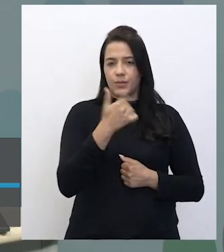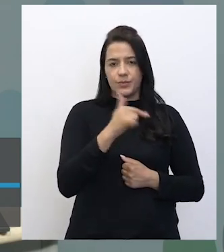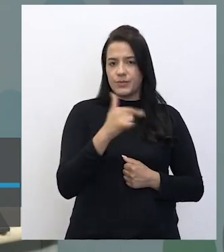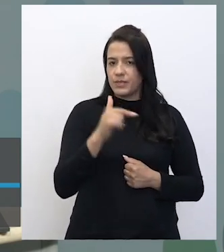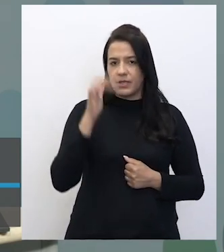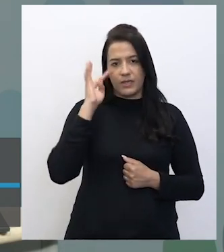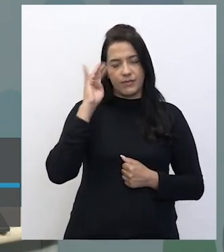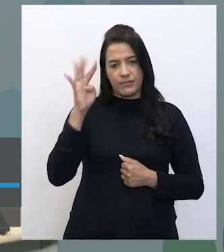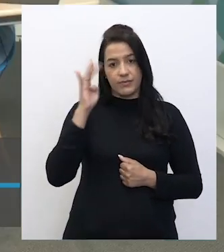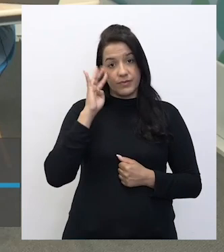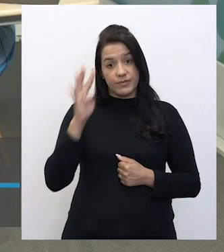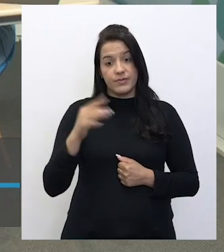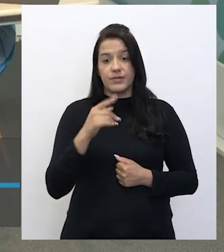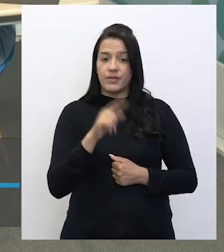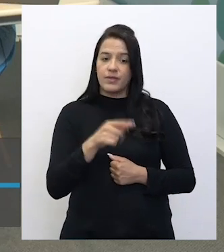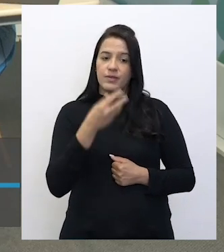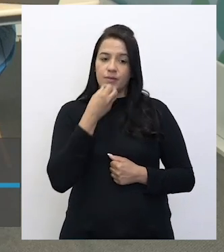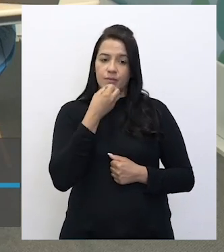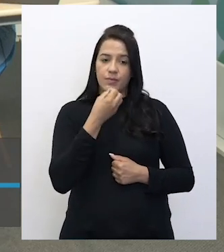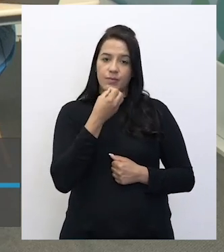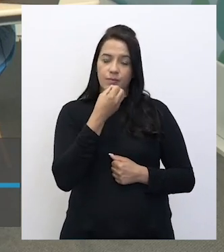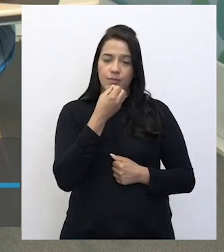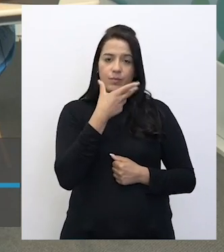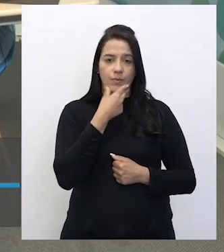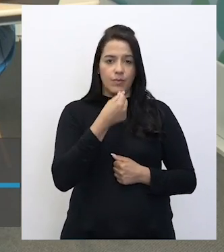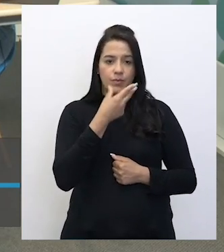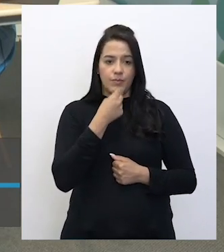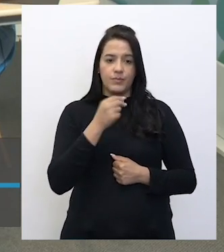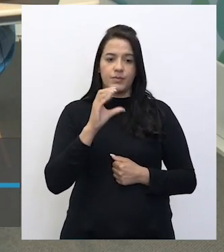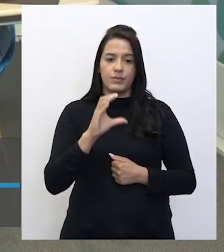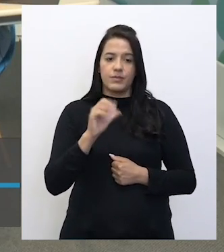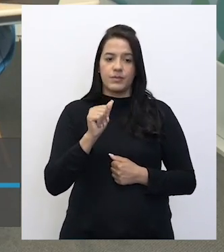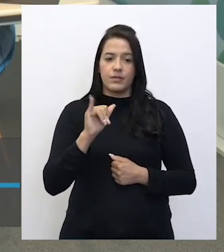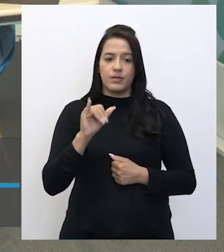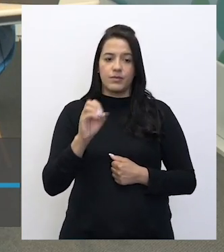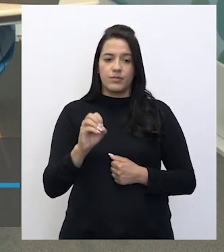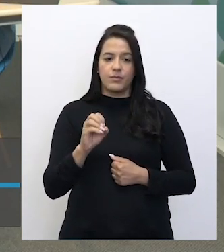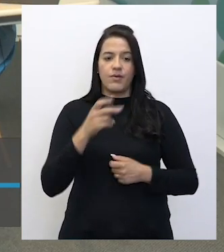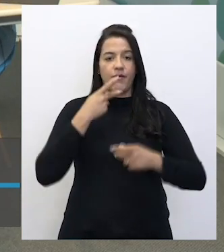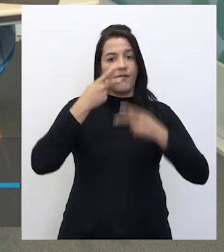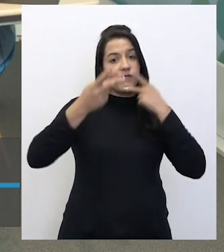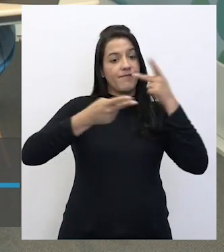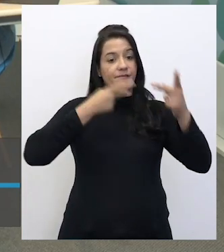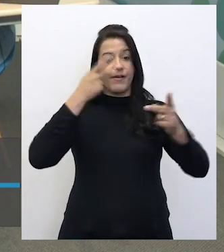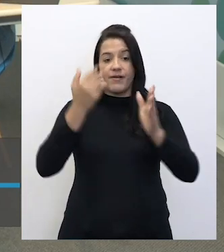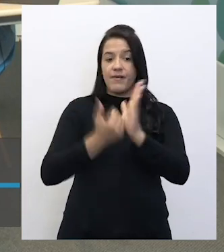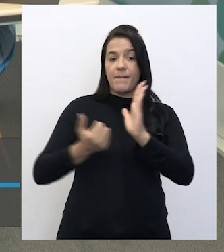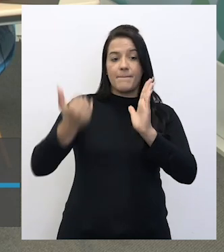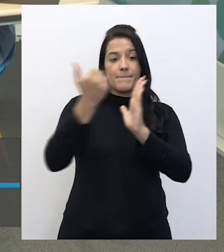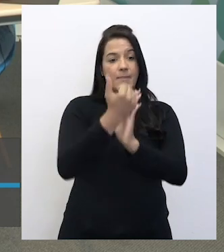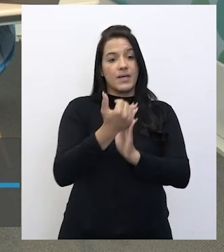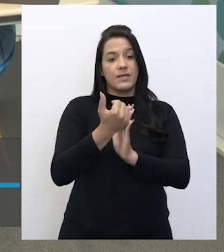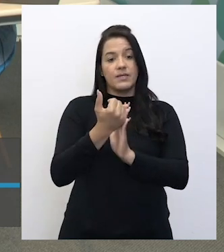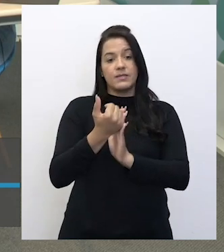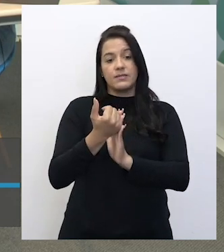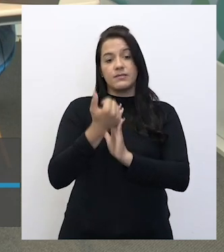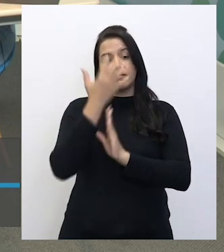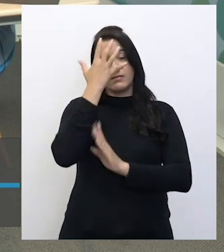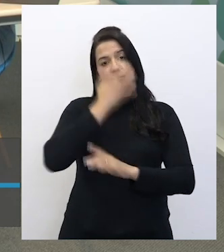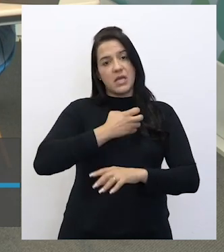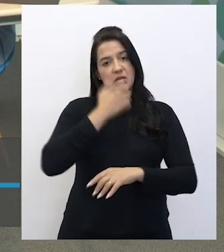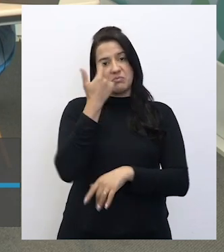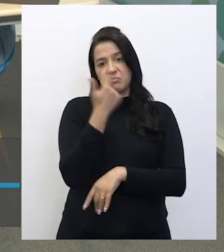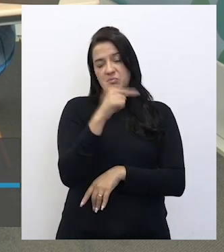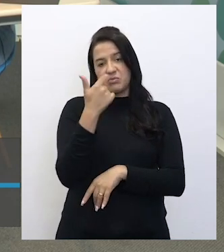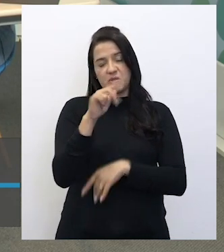é filosofia, diz o Caio Prado Júnior. Com certeza, né? Essa coisa do falar demais por não ter nada sério a dizer, né? Bem